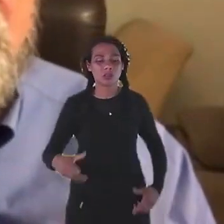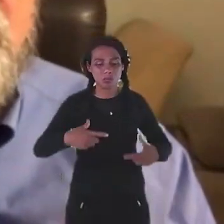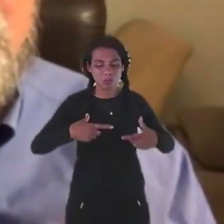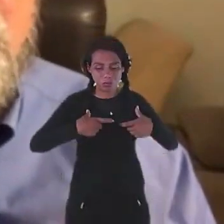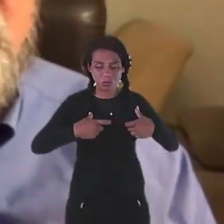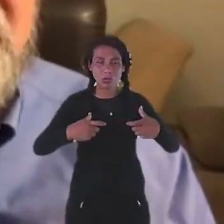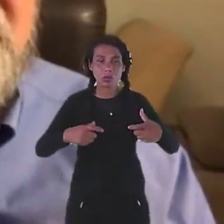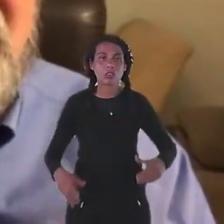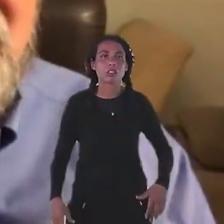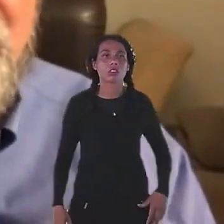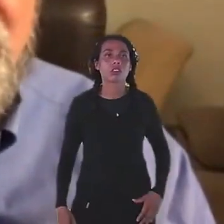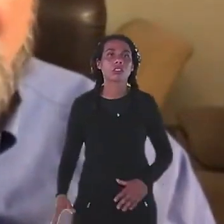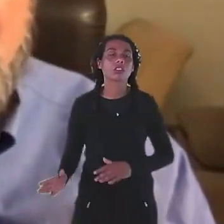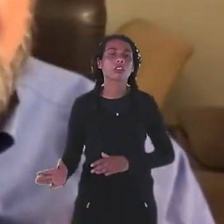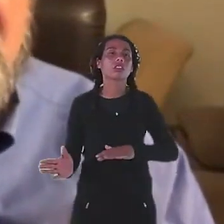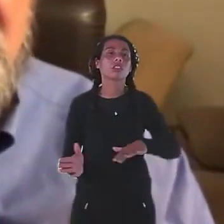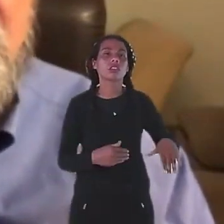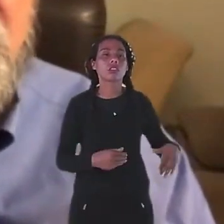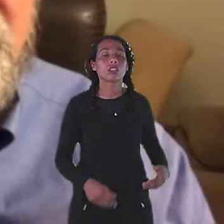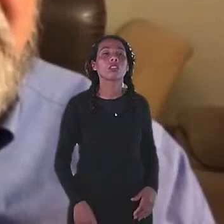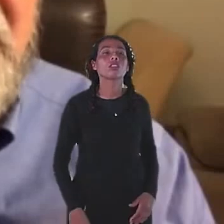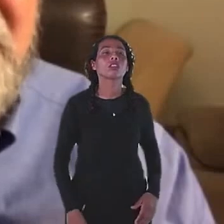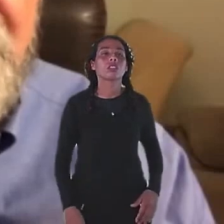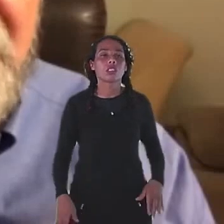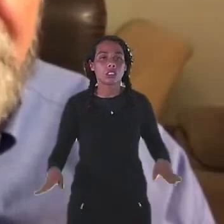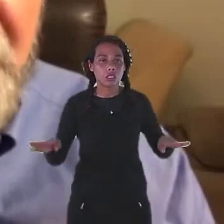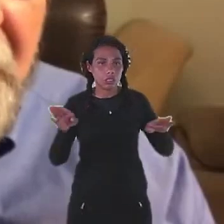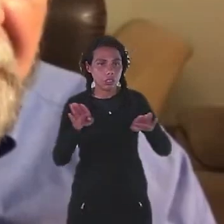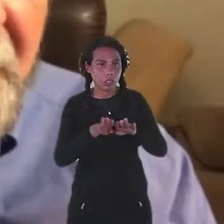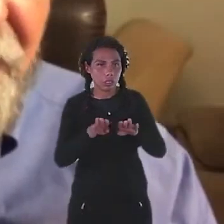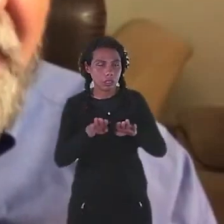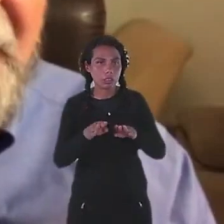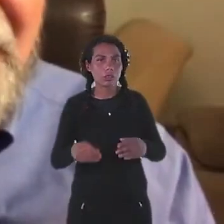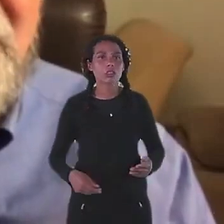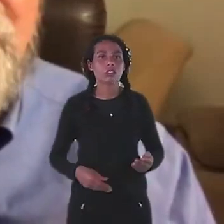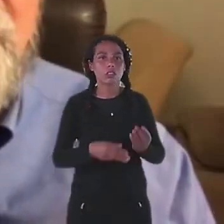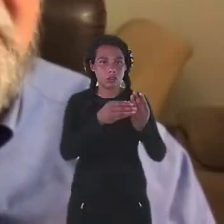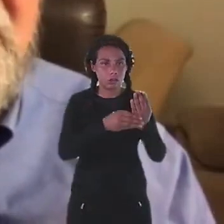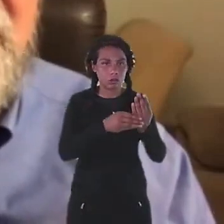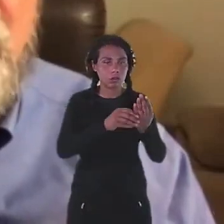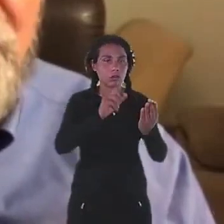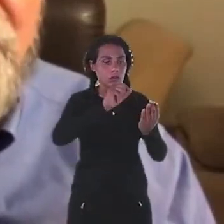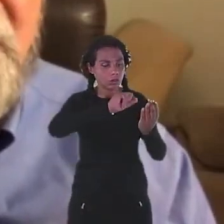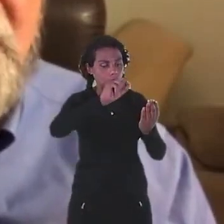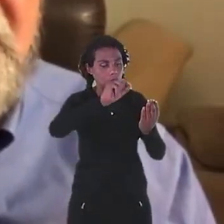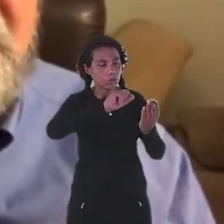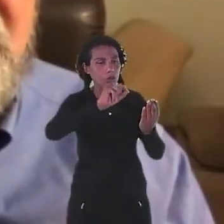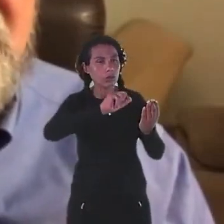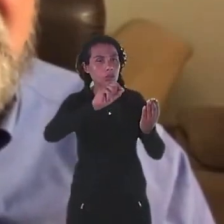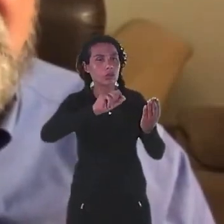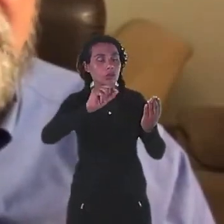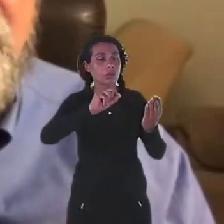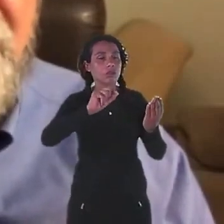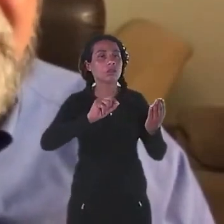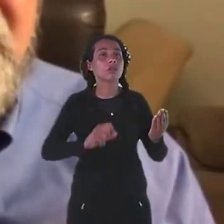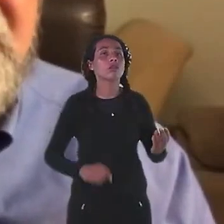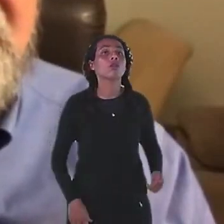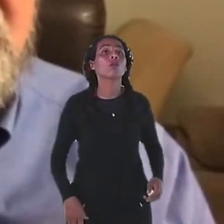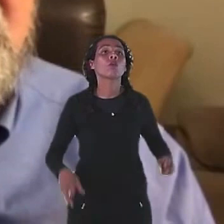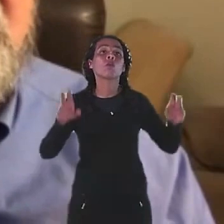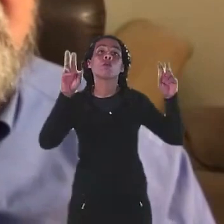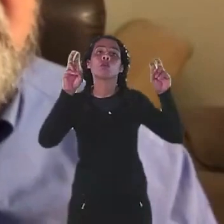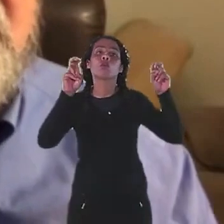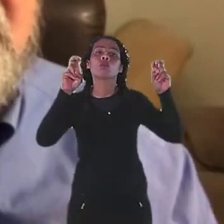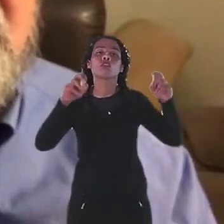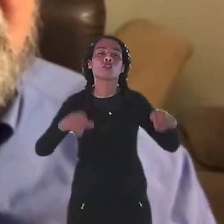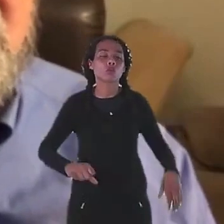onde eu conto como as rádios de Ruanda foram usadas para gerar todo esse ódio em relação aos Tutsis,